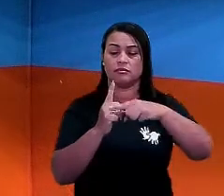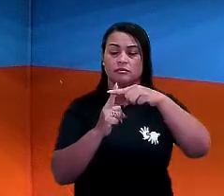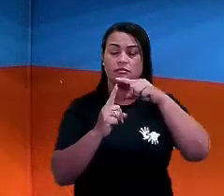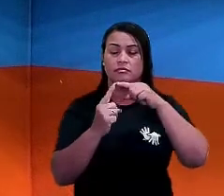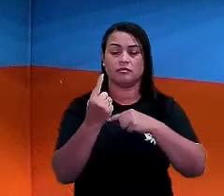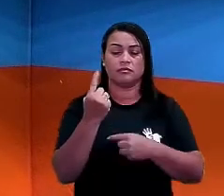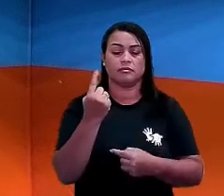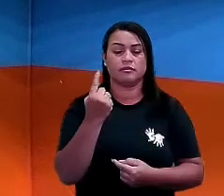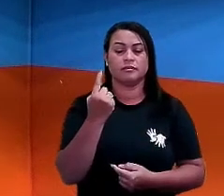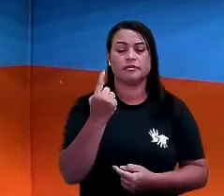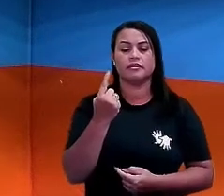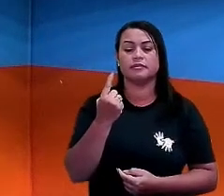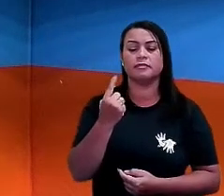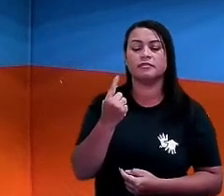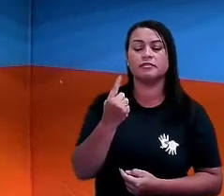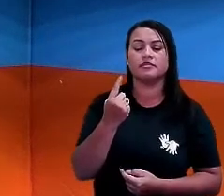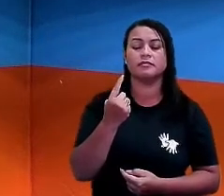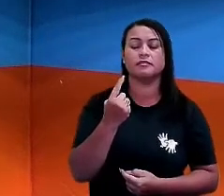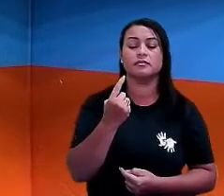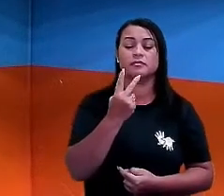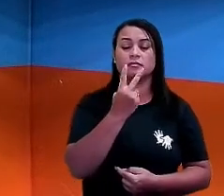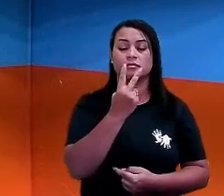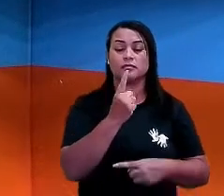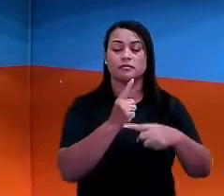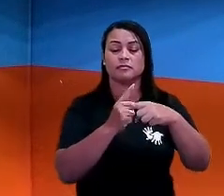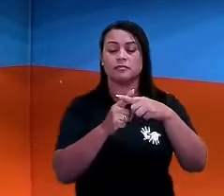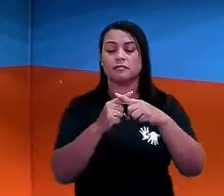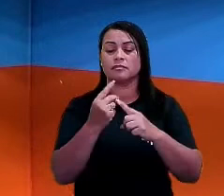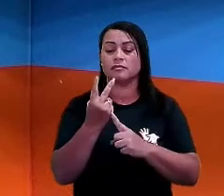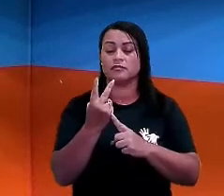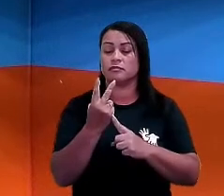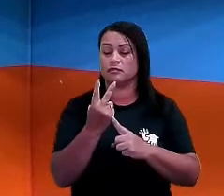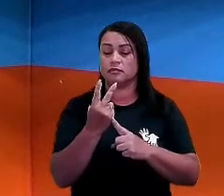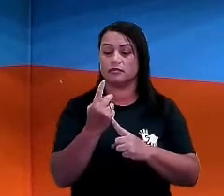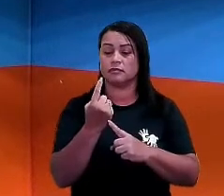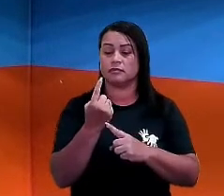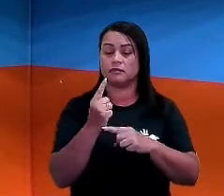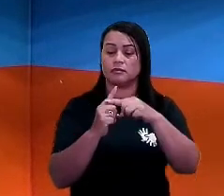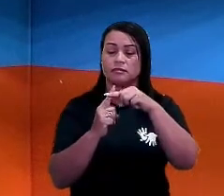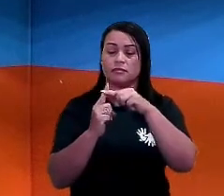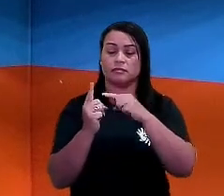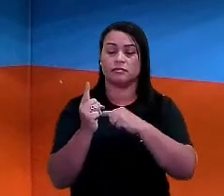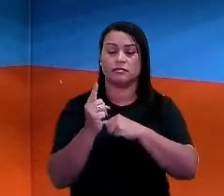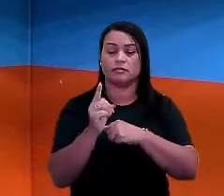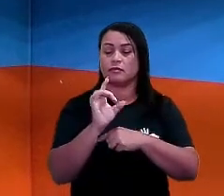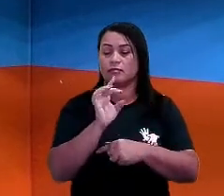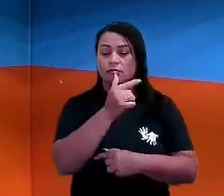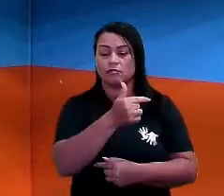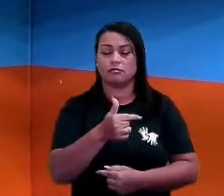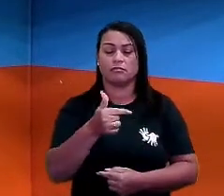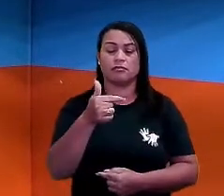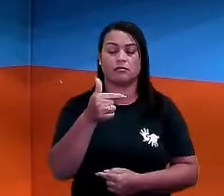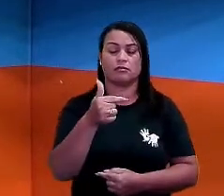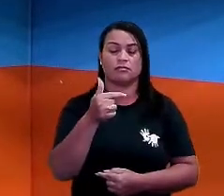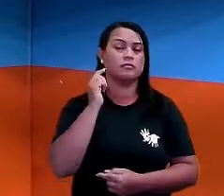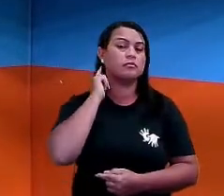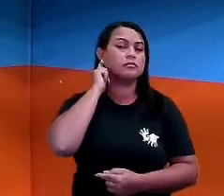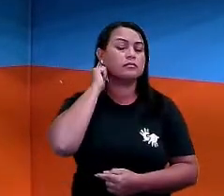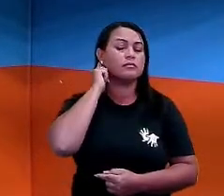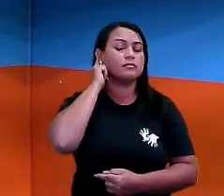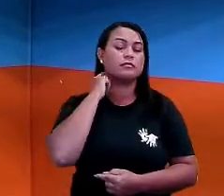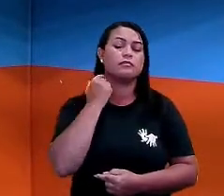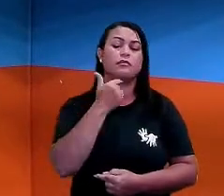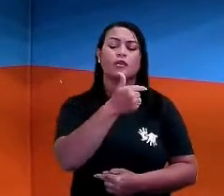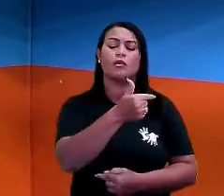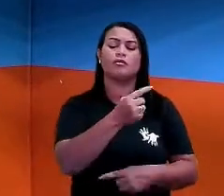vou botar o mais 1. 2 vezes 2, mais 1. E embaixo eu só vou repetir o 2, tá certo? Quanto